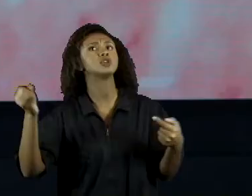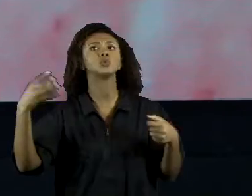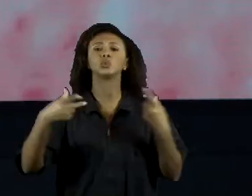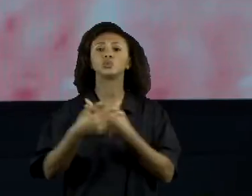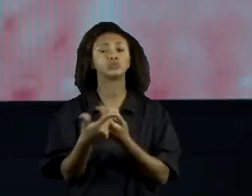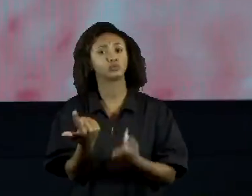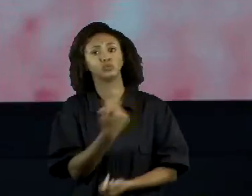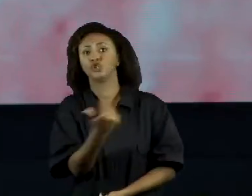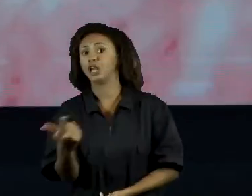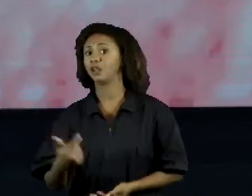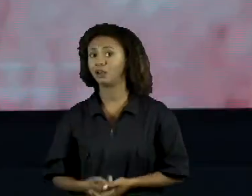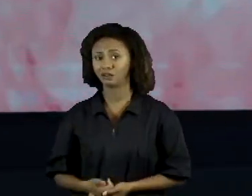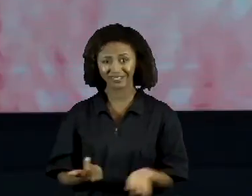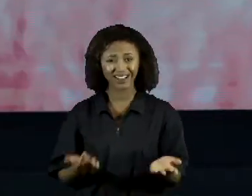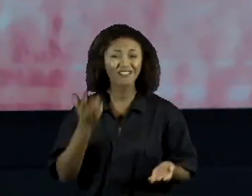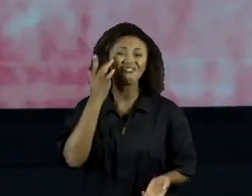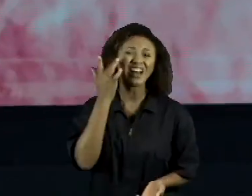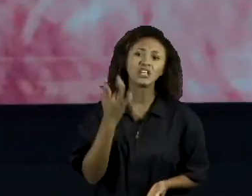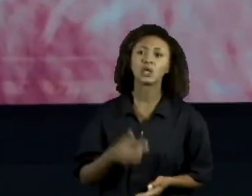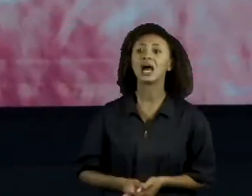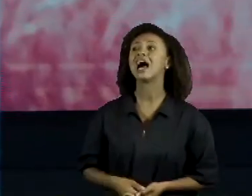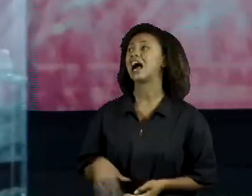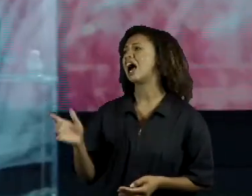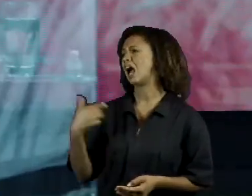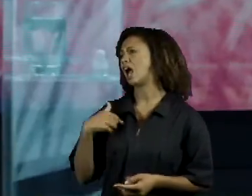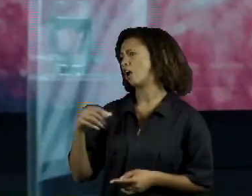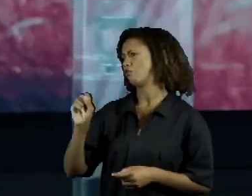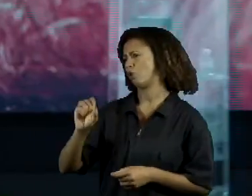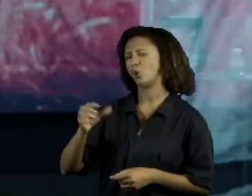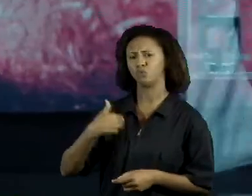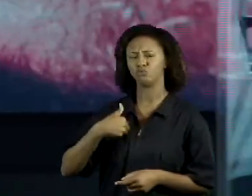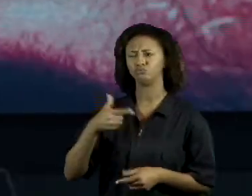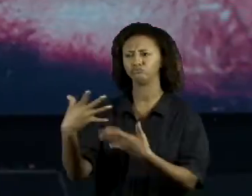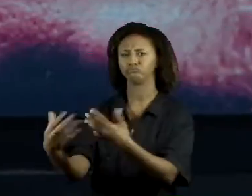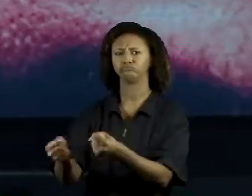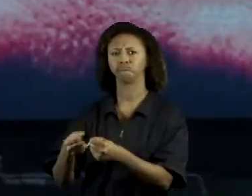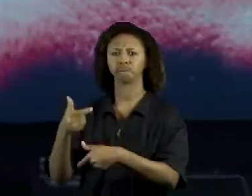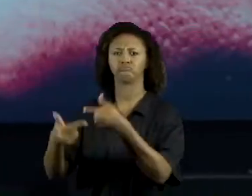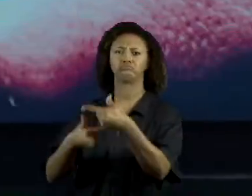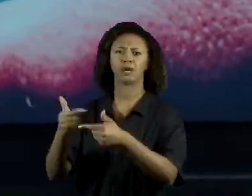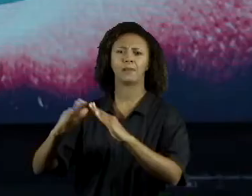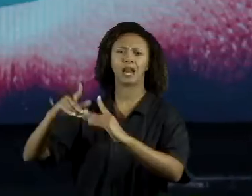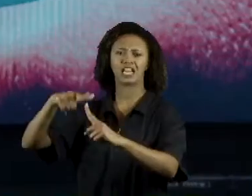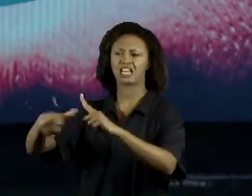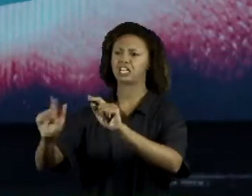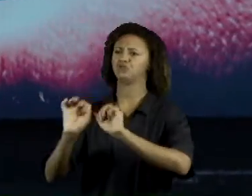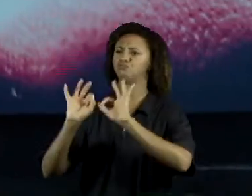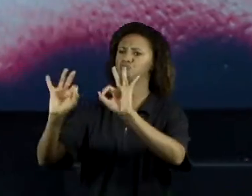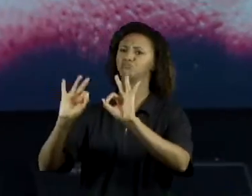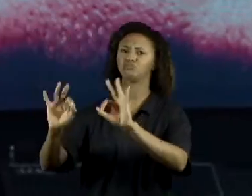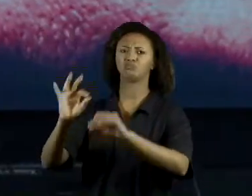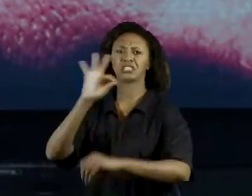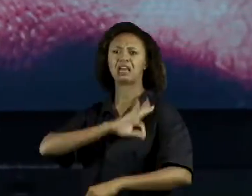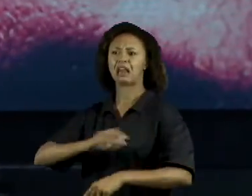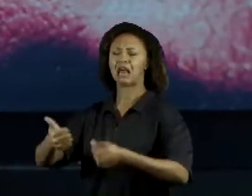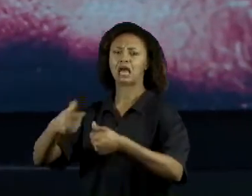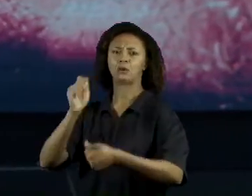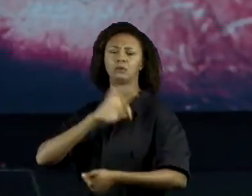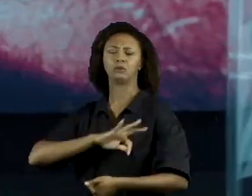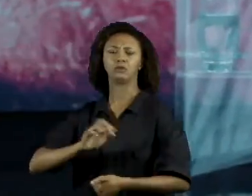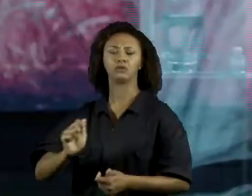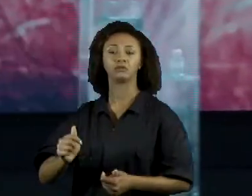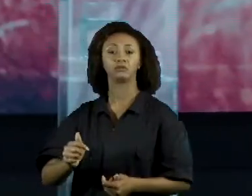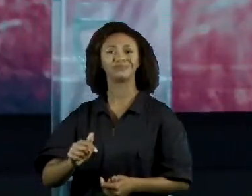Então, era muito fácil eu falar, não, tchau, eu vou para uma igreja grande que possa me pagar o salário. Mas nunca